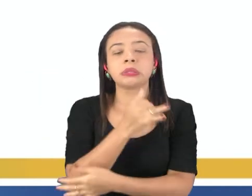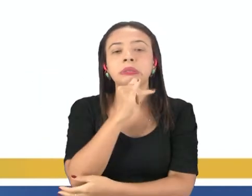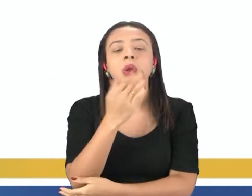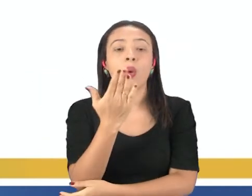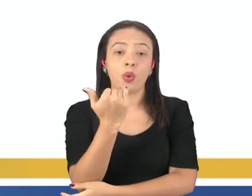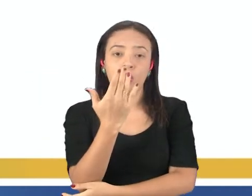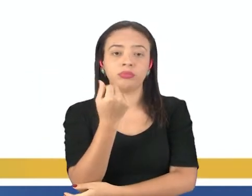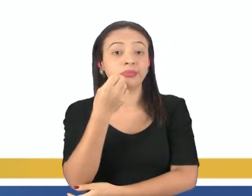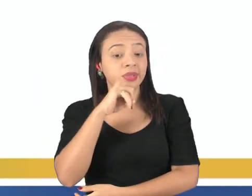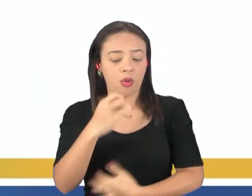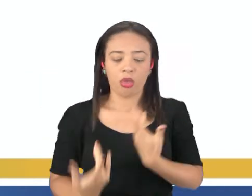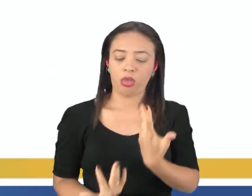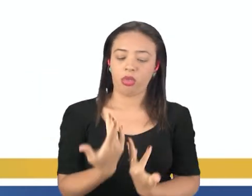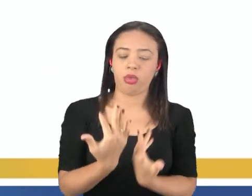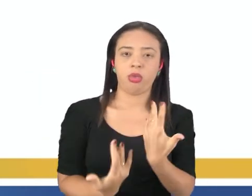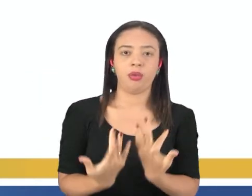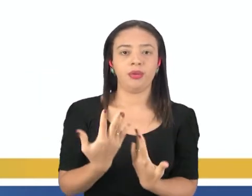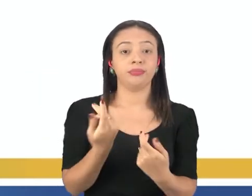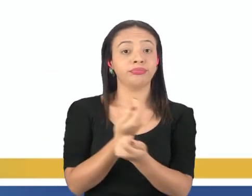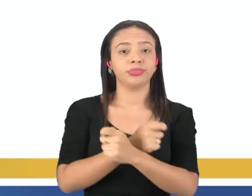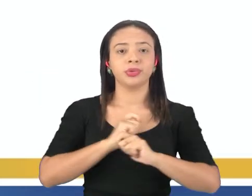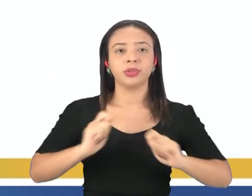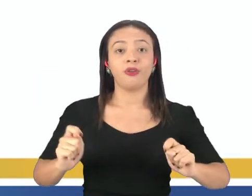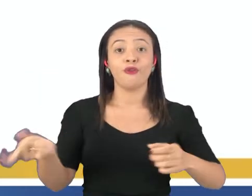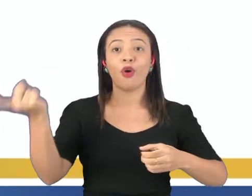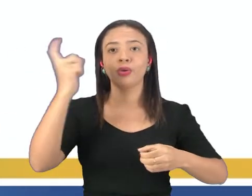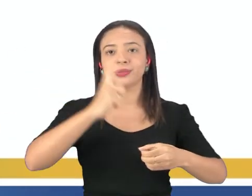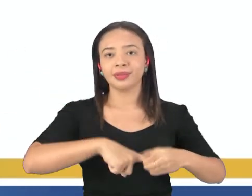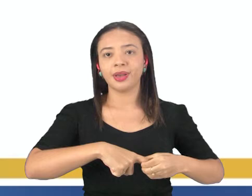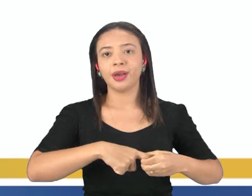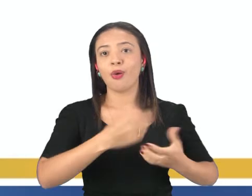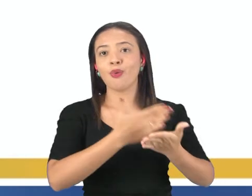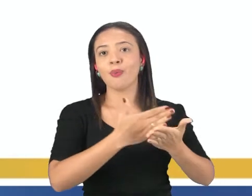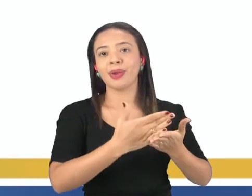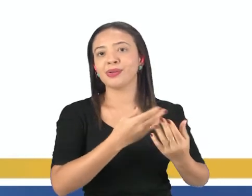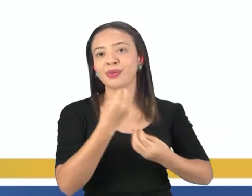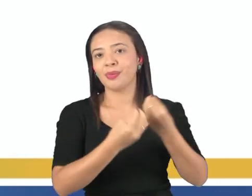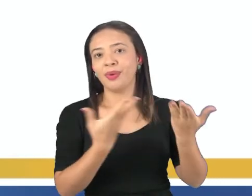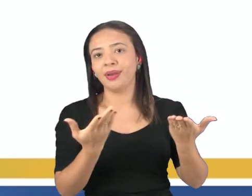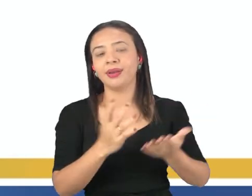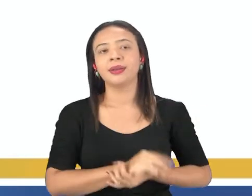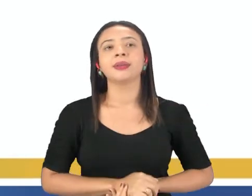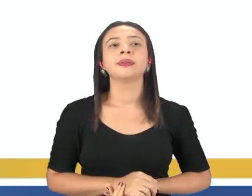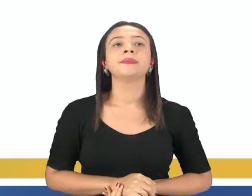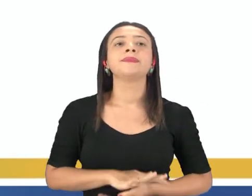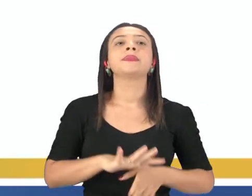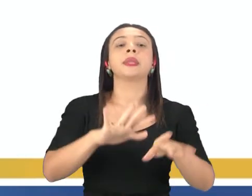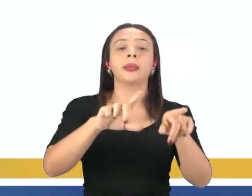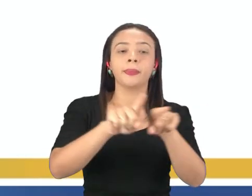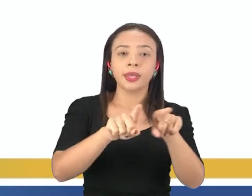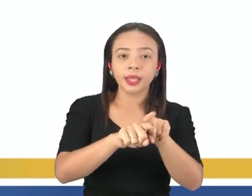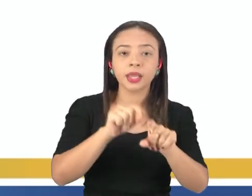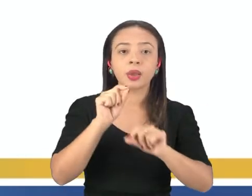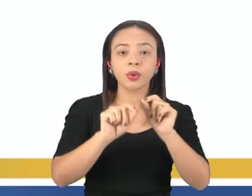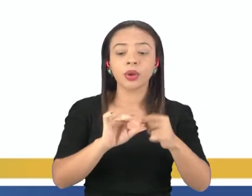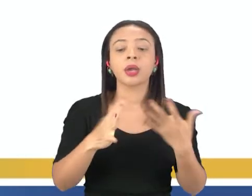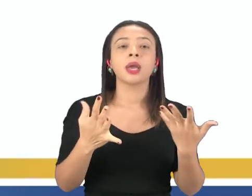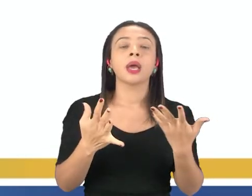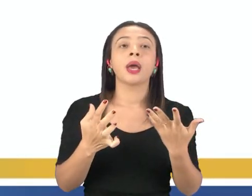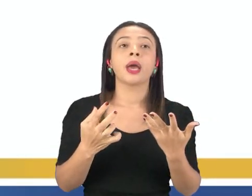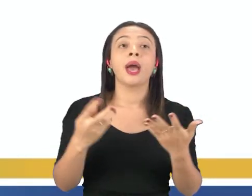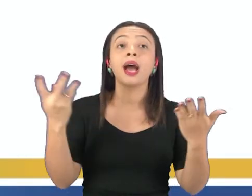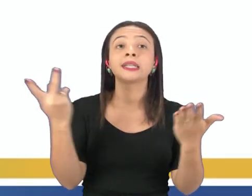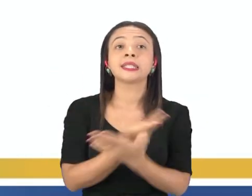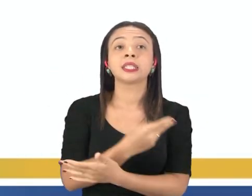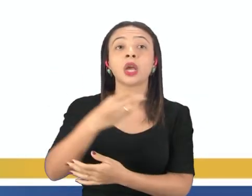alimentos quando eles cozinham, né? Não tem como voltar a como eles estavam anteriormente. Tenho aí por ação mecânica,